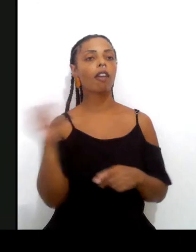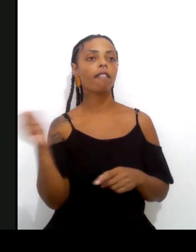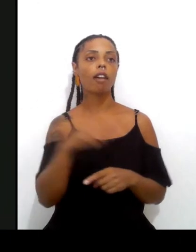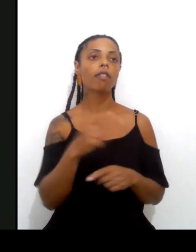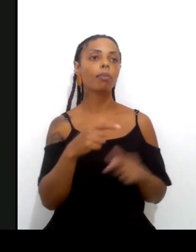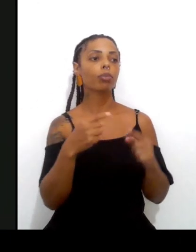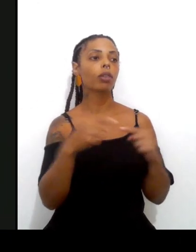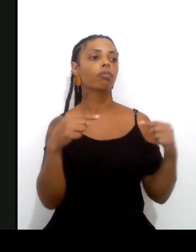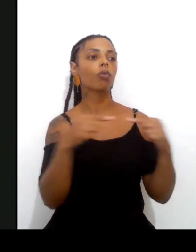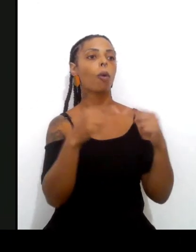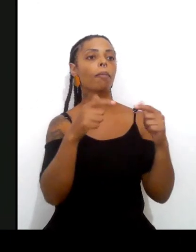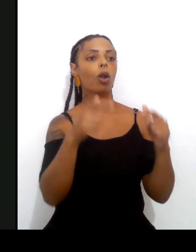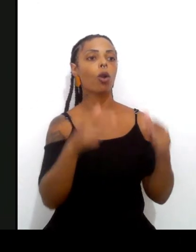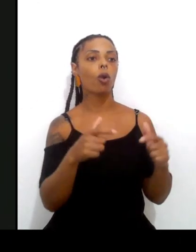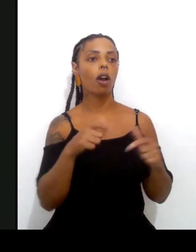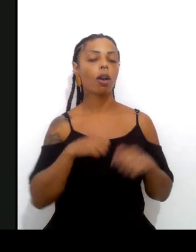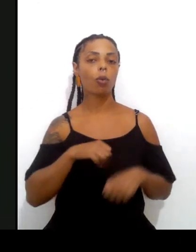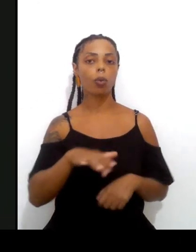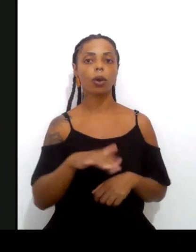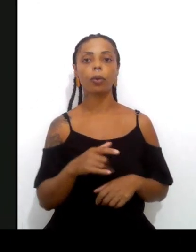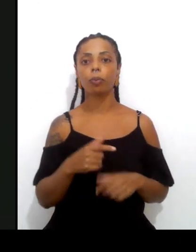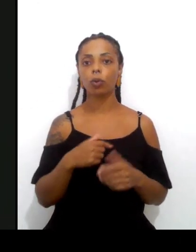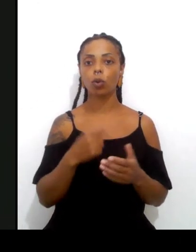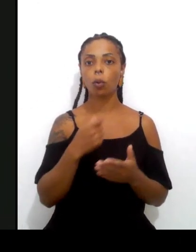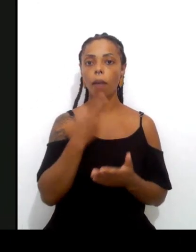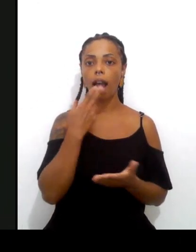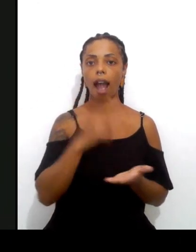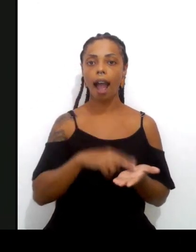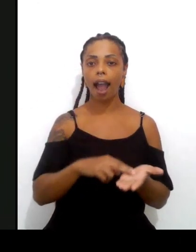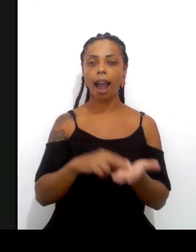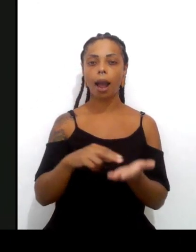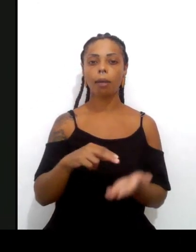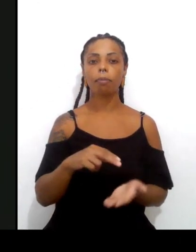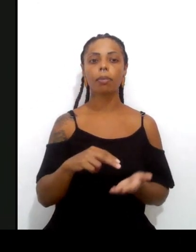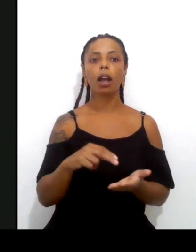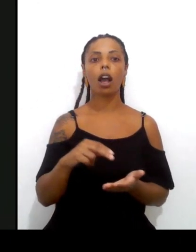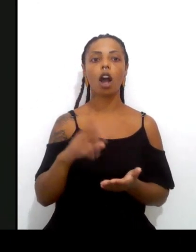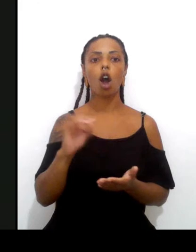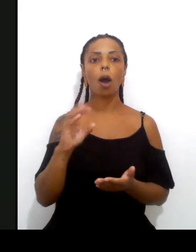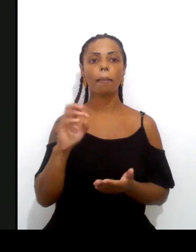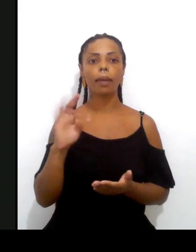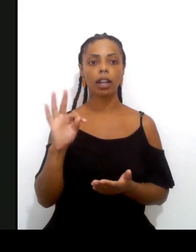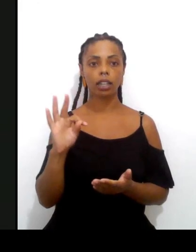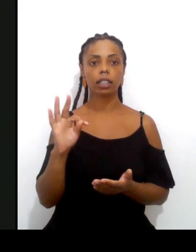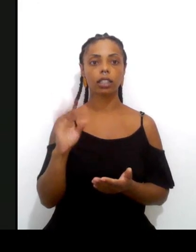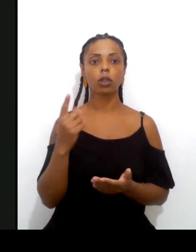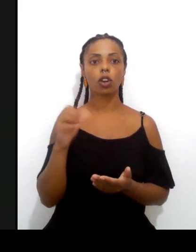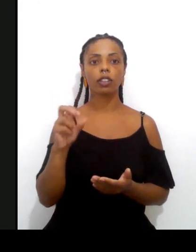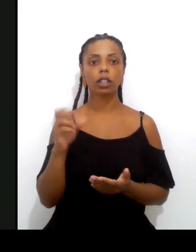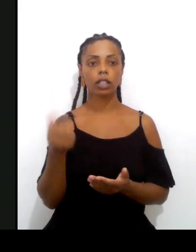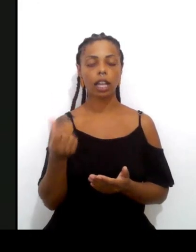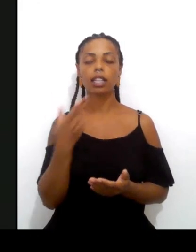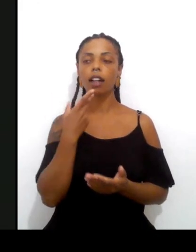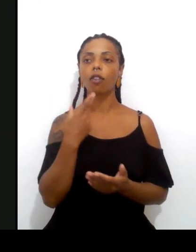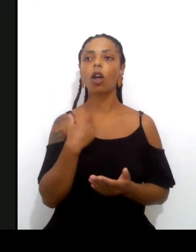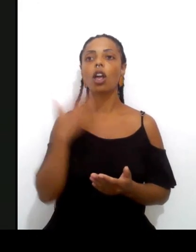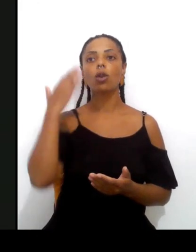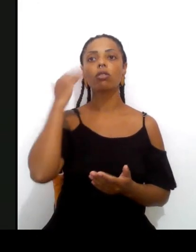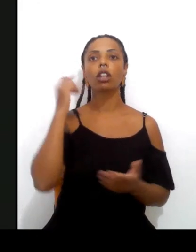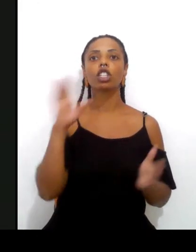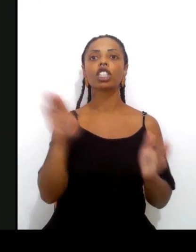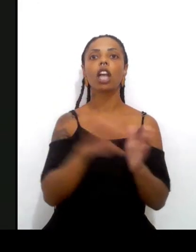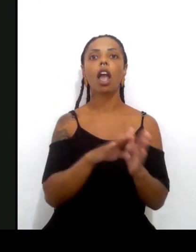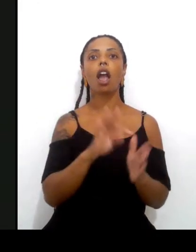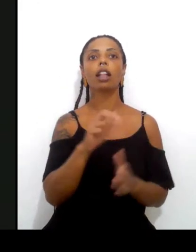em uma carta para Robert em Julho de 56 bacon disse estar ciente de que havia chegado da Tanger em um momento de